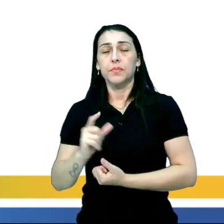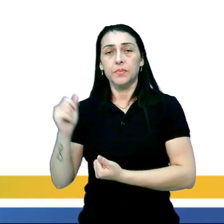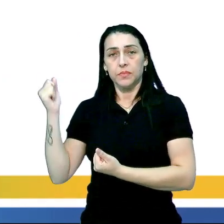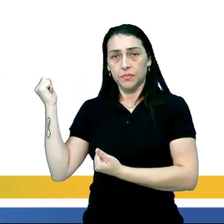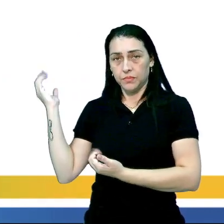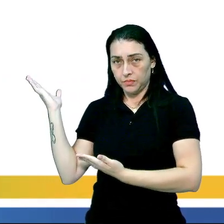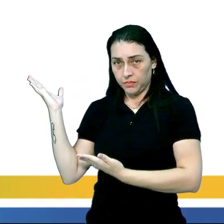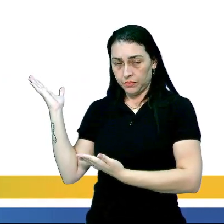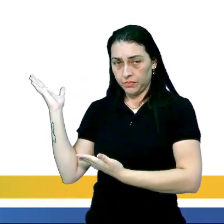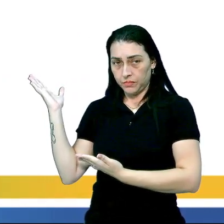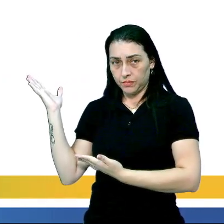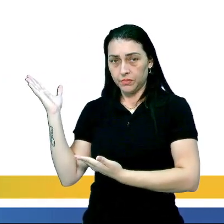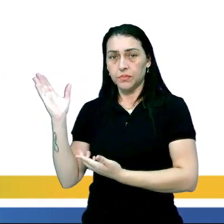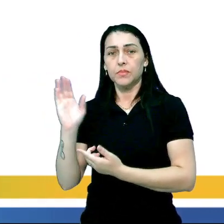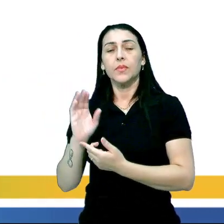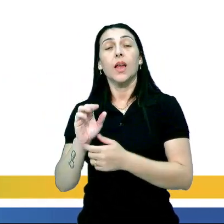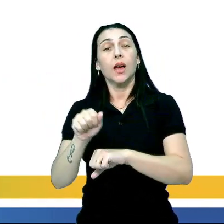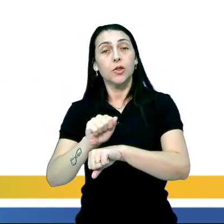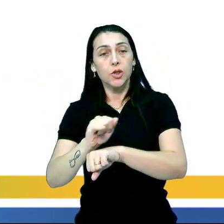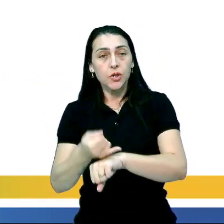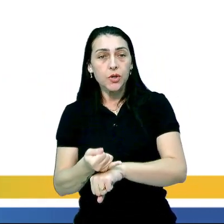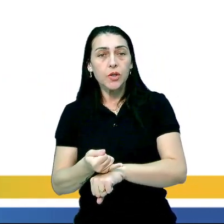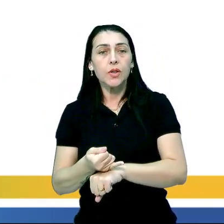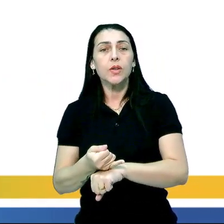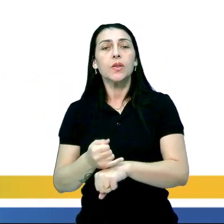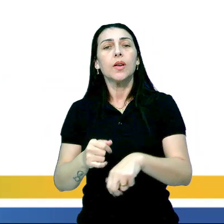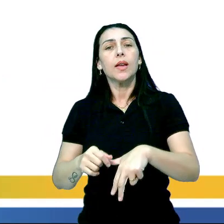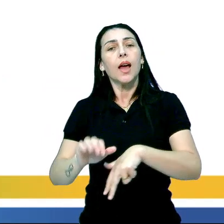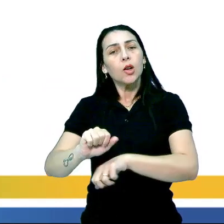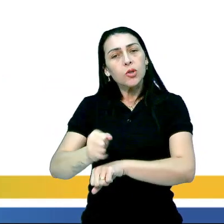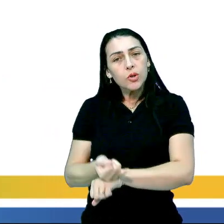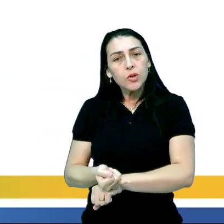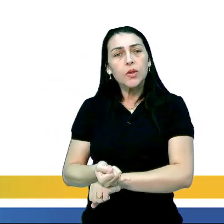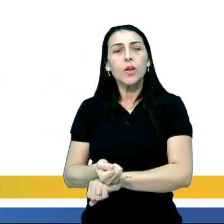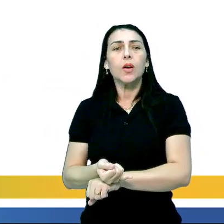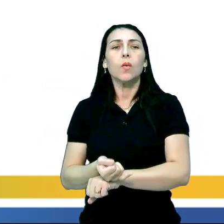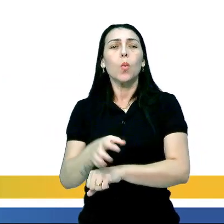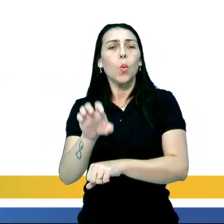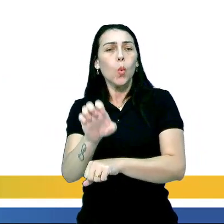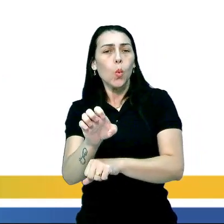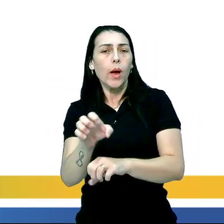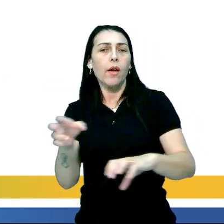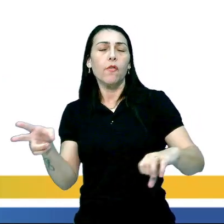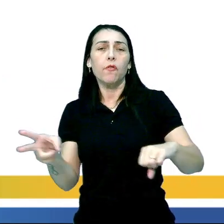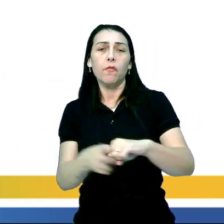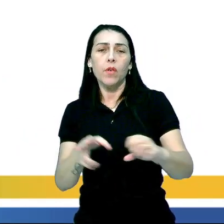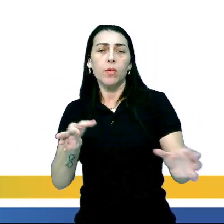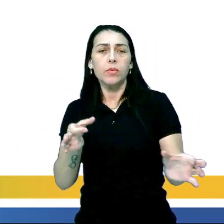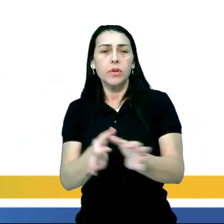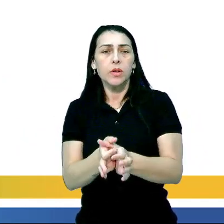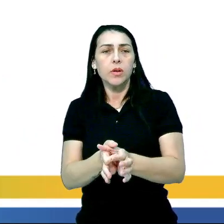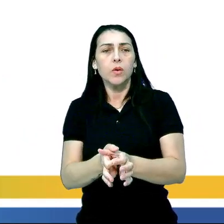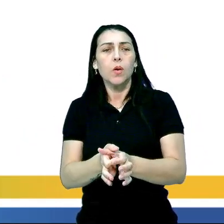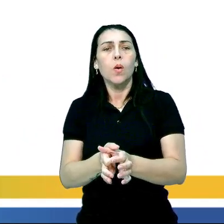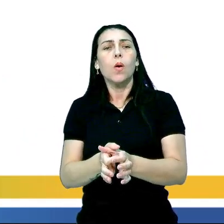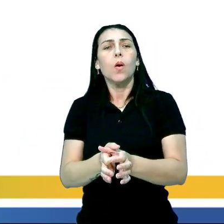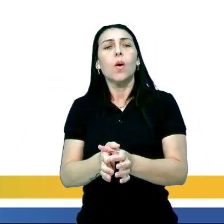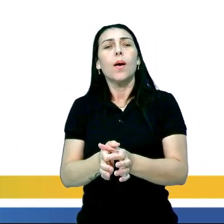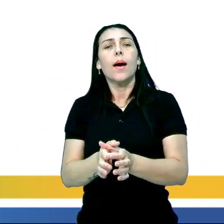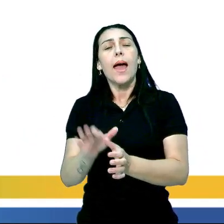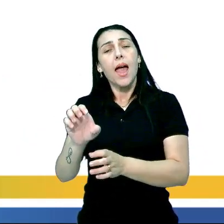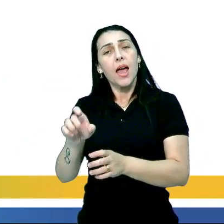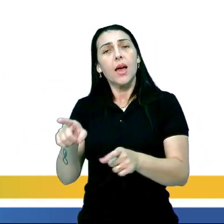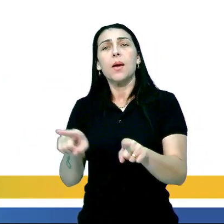aqui onipotente, que é adjetivo, cabeludo, adjetivo, o é, que é o verbo de ligação,